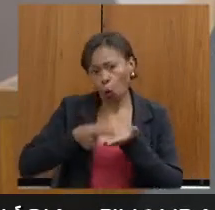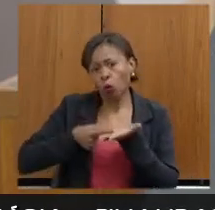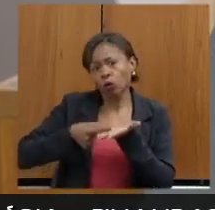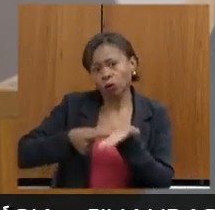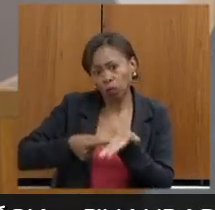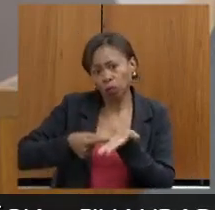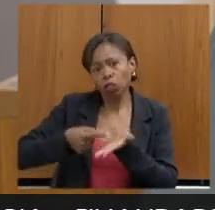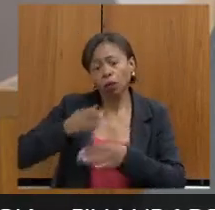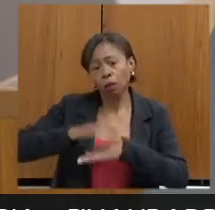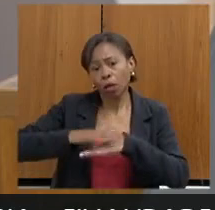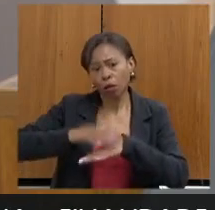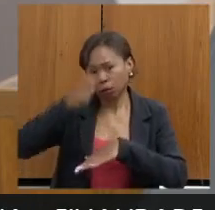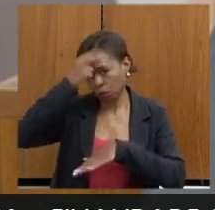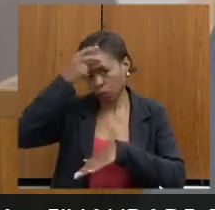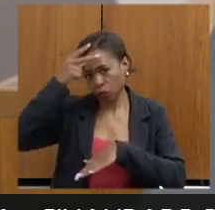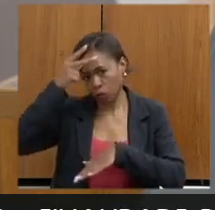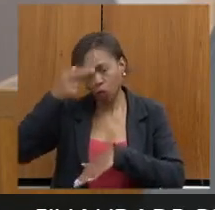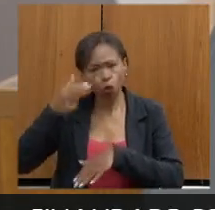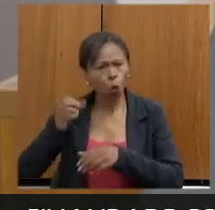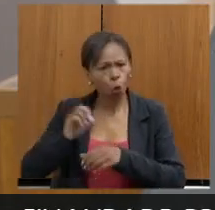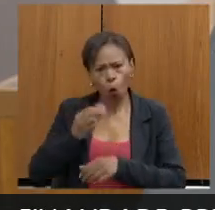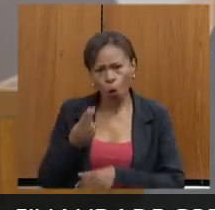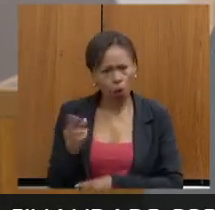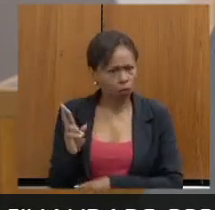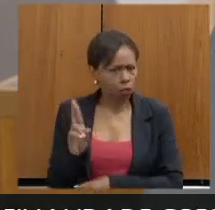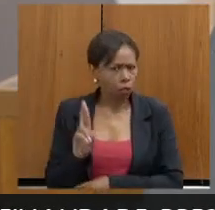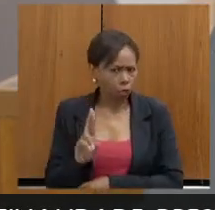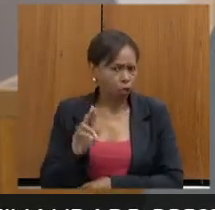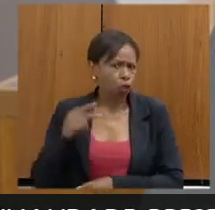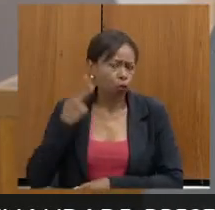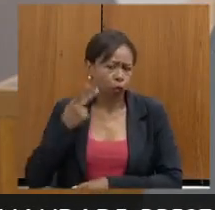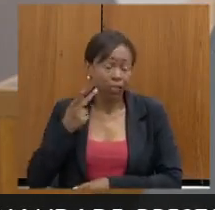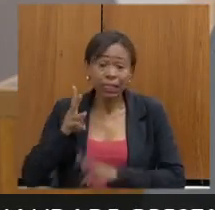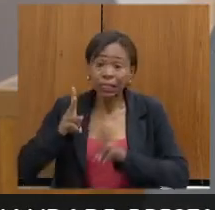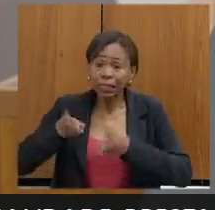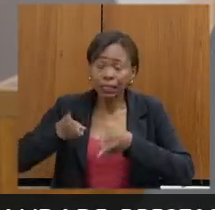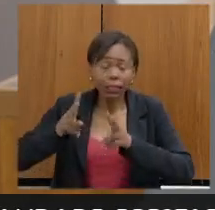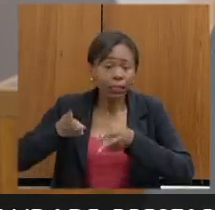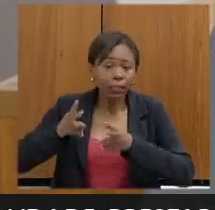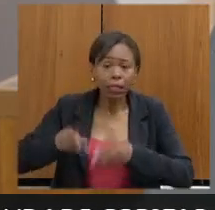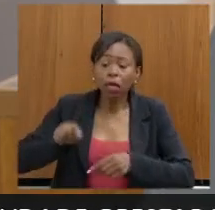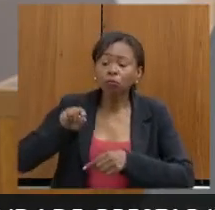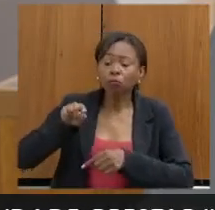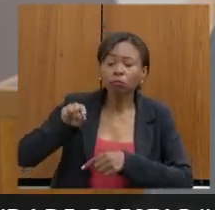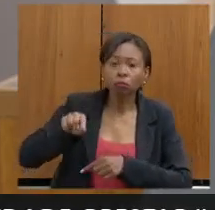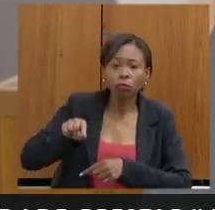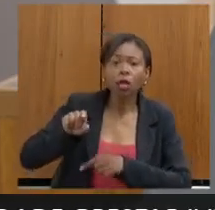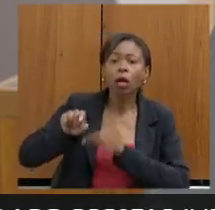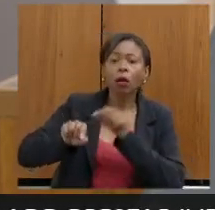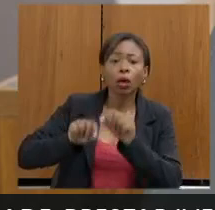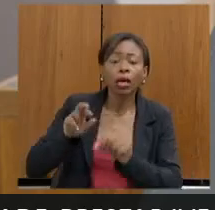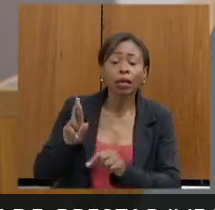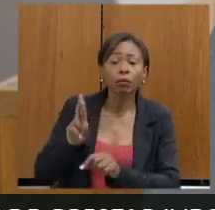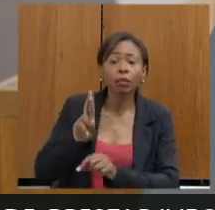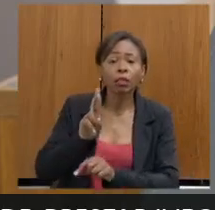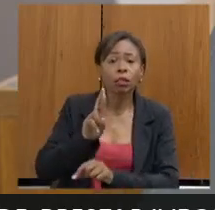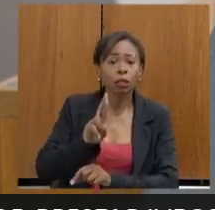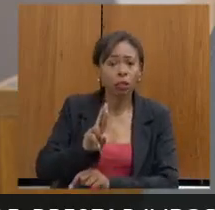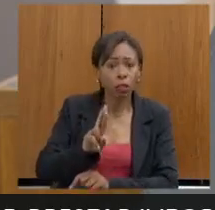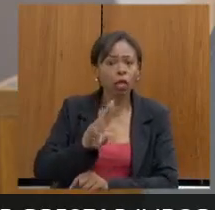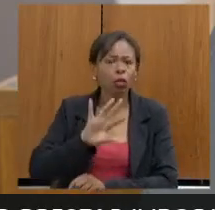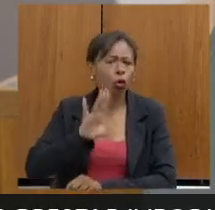do município eles sempre estão lá pode ser um cabo pode ser um soldado mas ele está lá representando a instituição